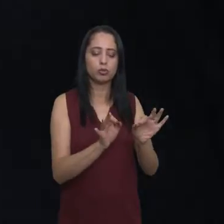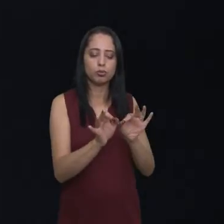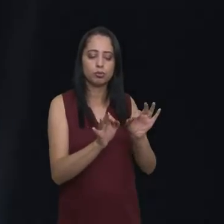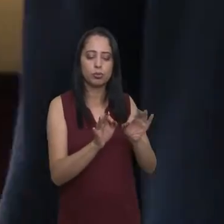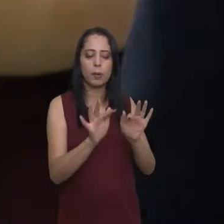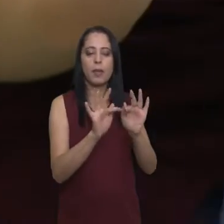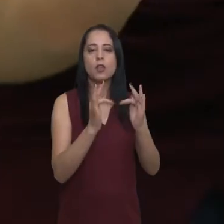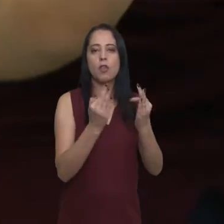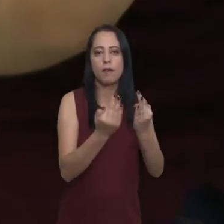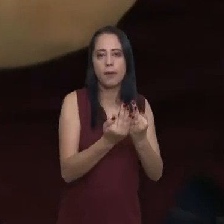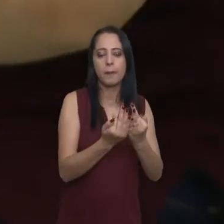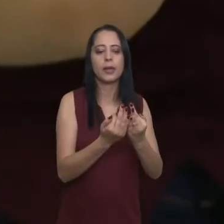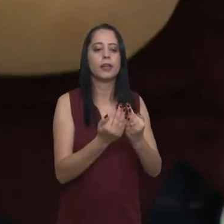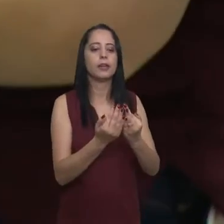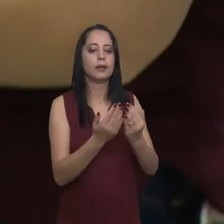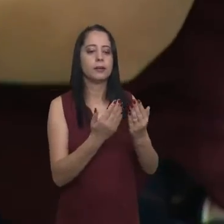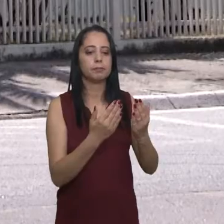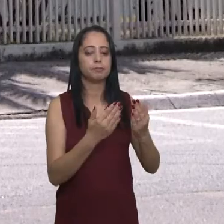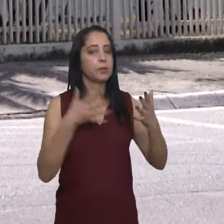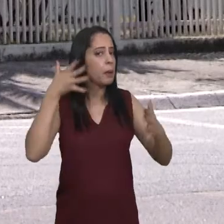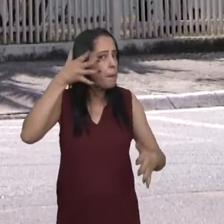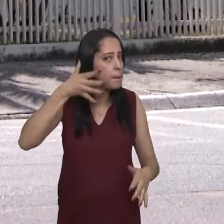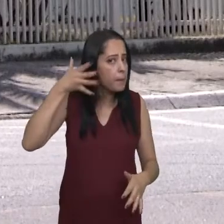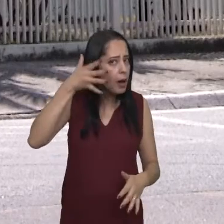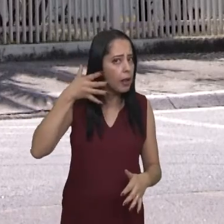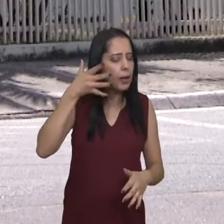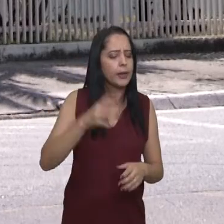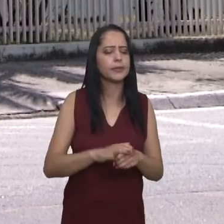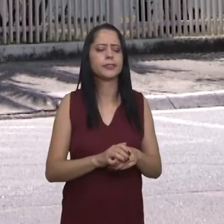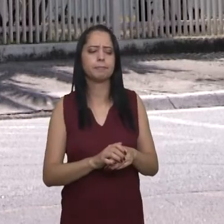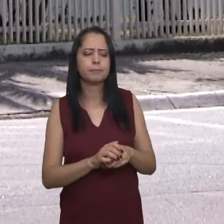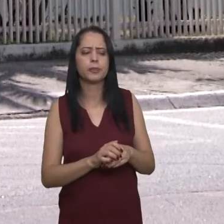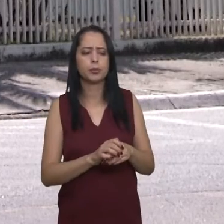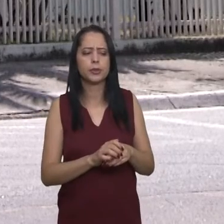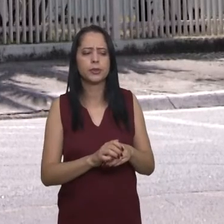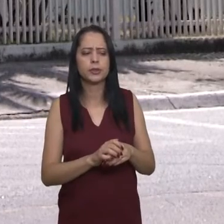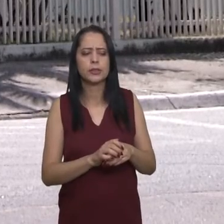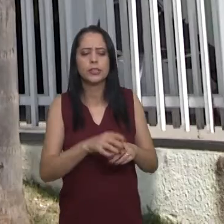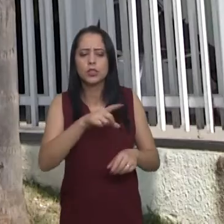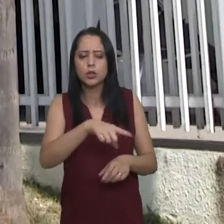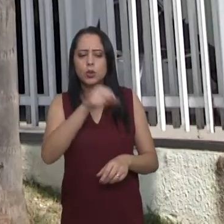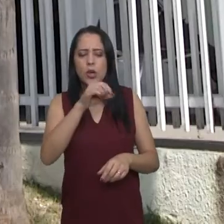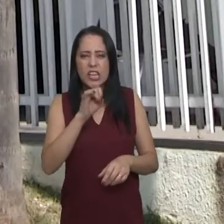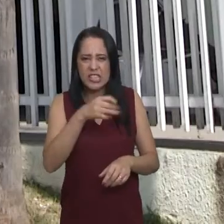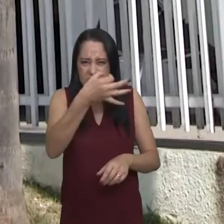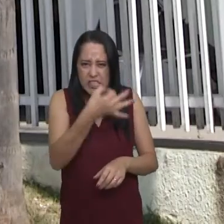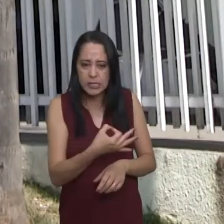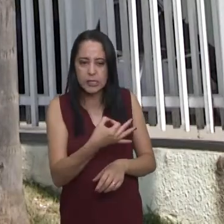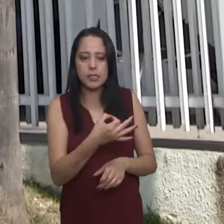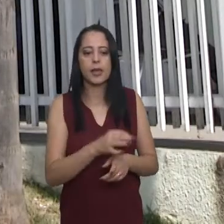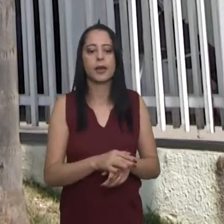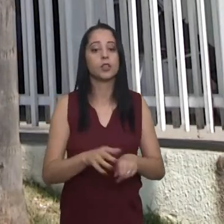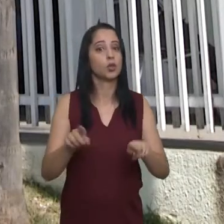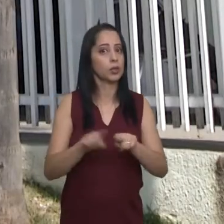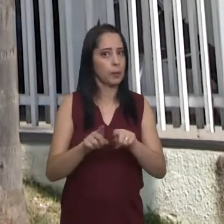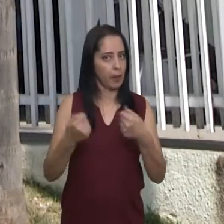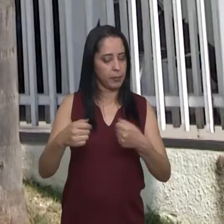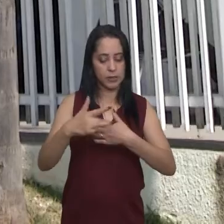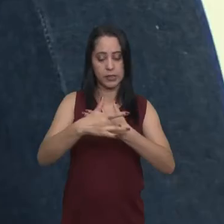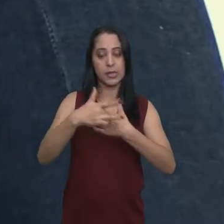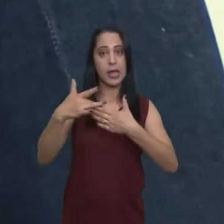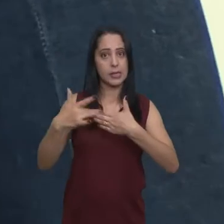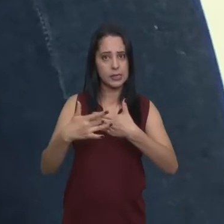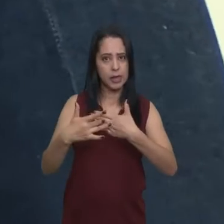os métodos contraceptíveis disponíveis e saber se o DIU é mesmo a escolha certa. Ainda é necessário realizar alguns